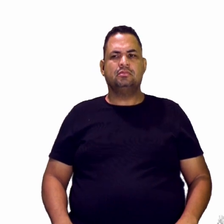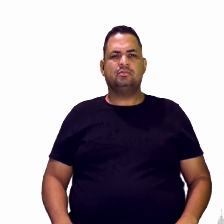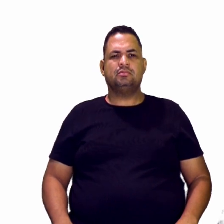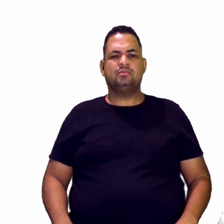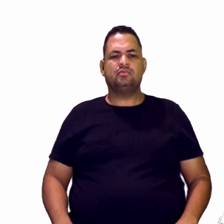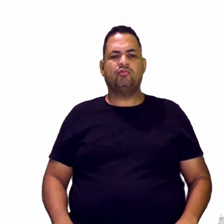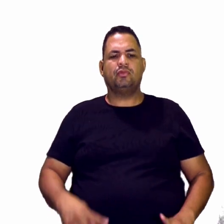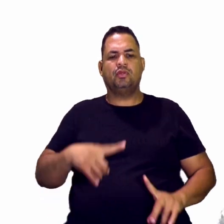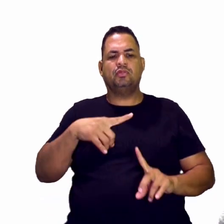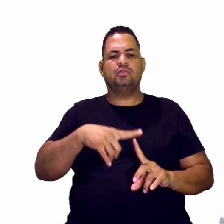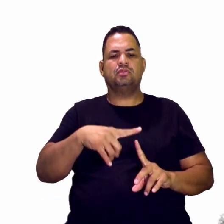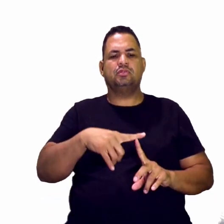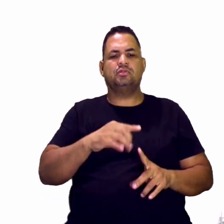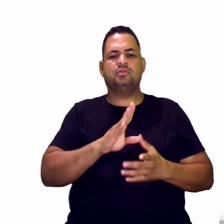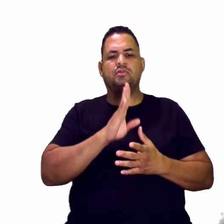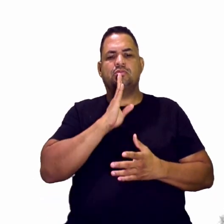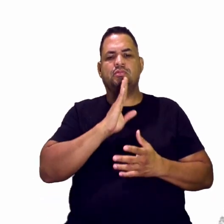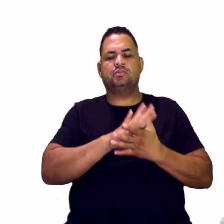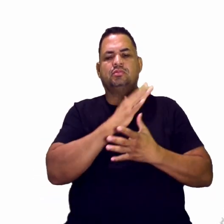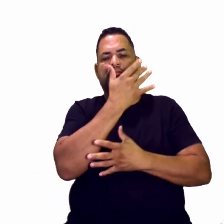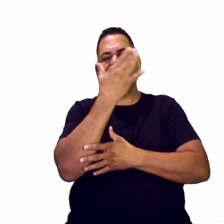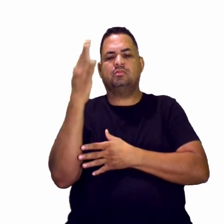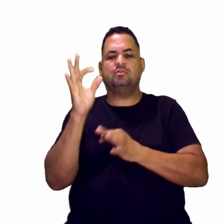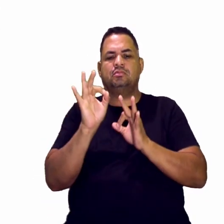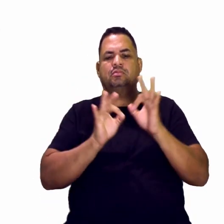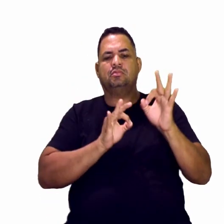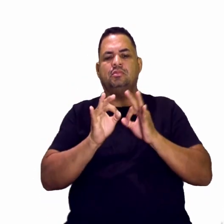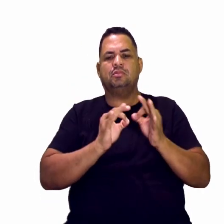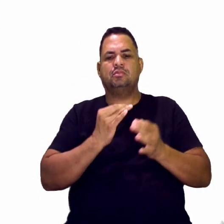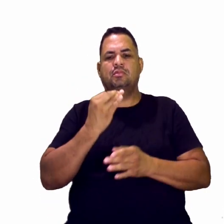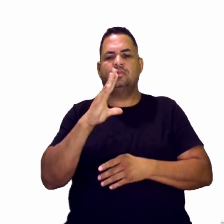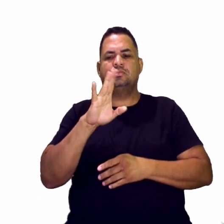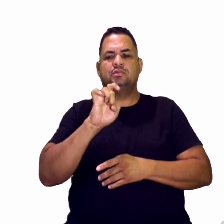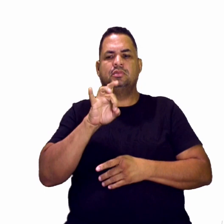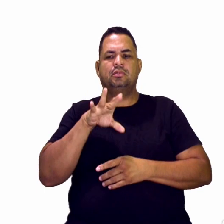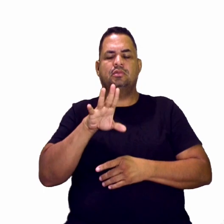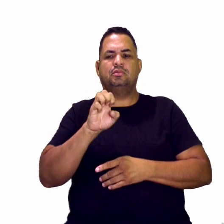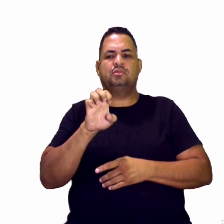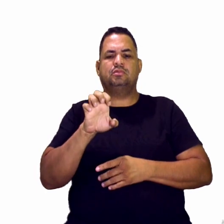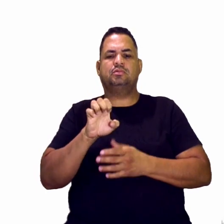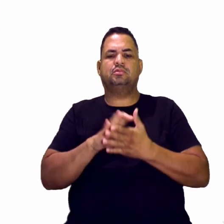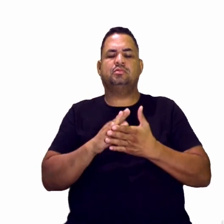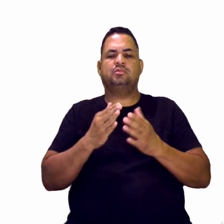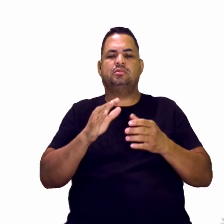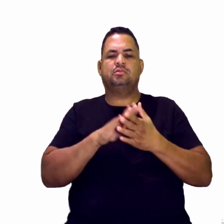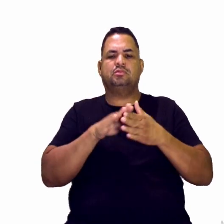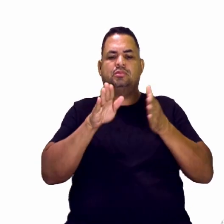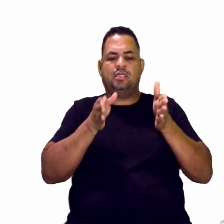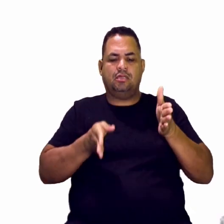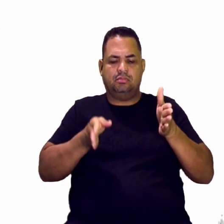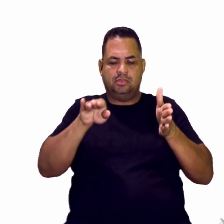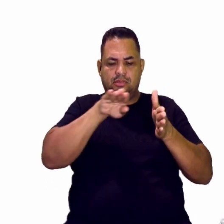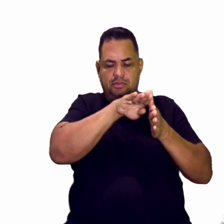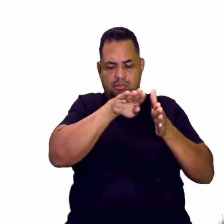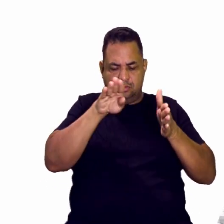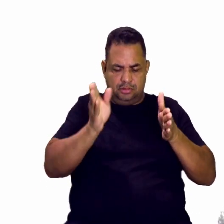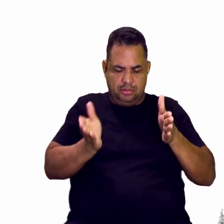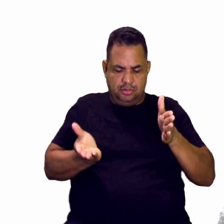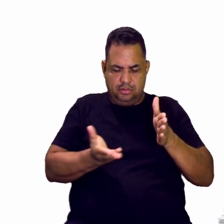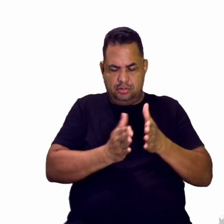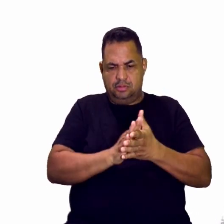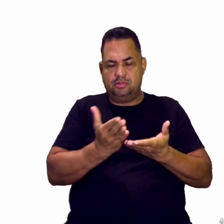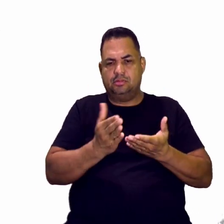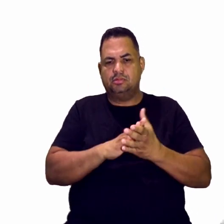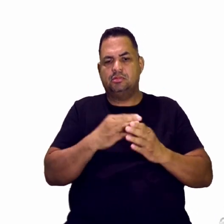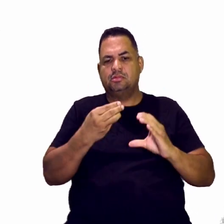O tipo mais conhecido é o das plantas formadas por celulose, né? Ou seja, a parede celular ela é